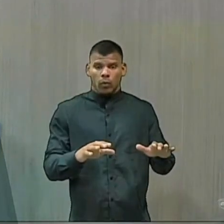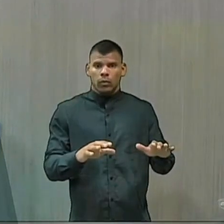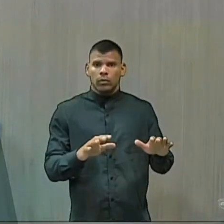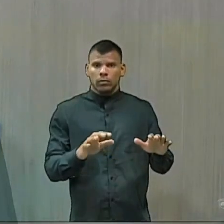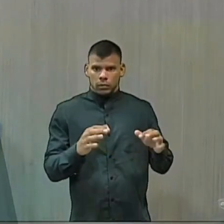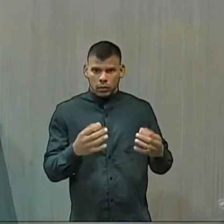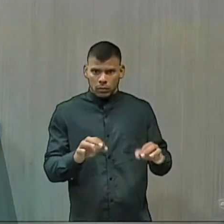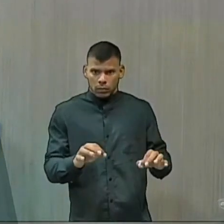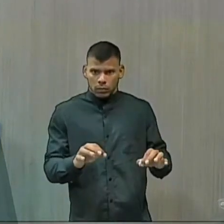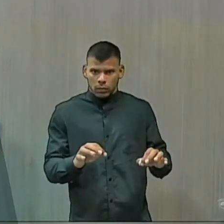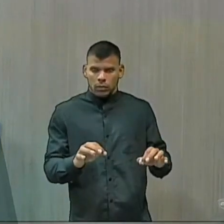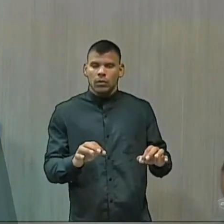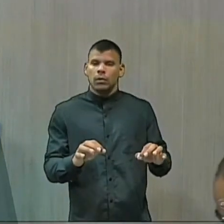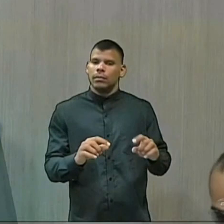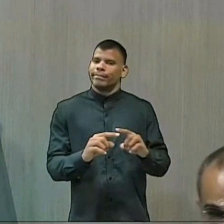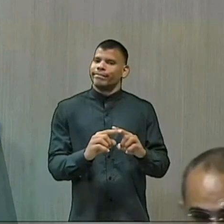as